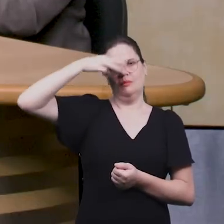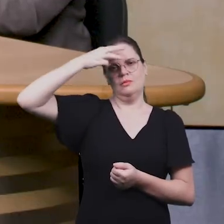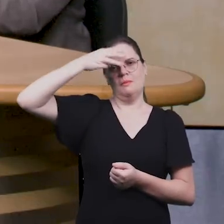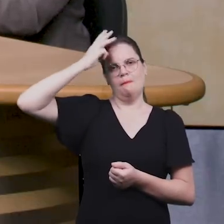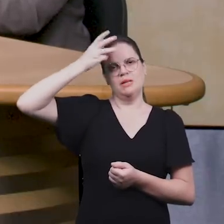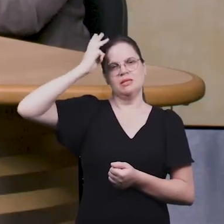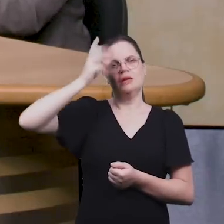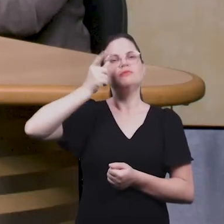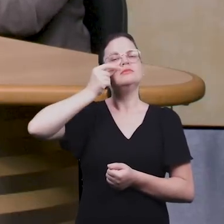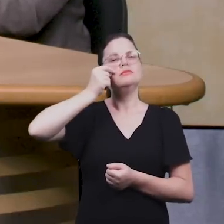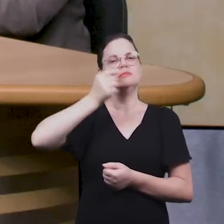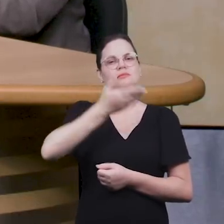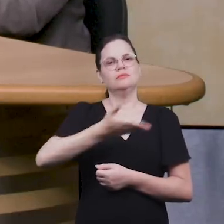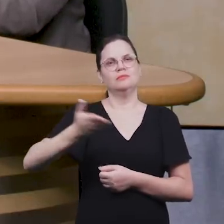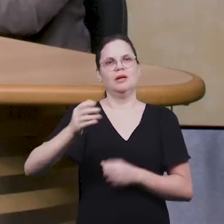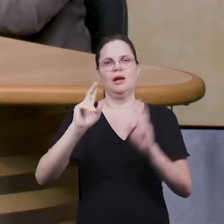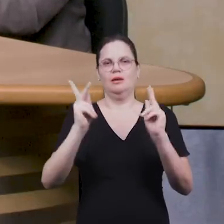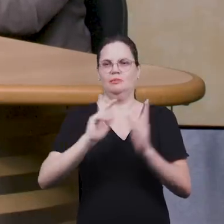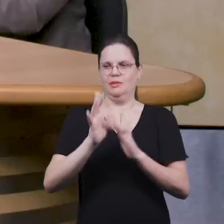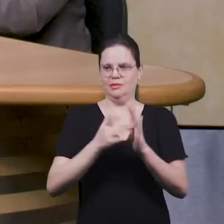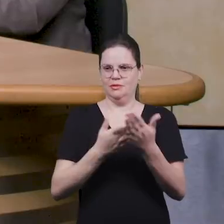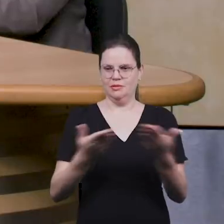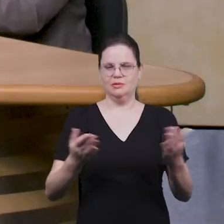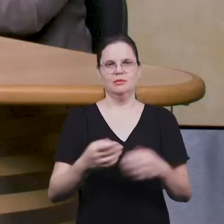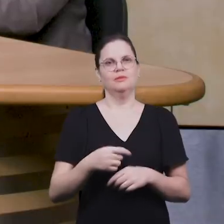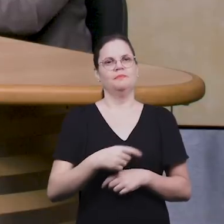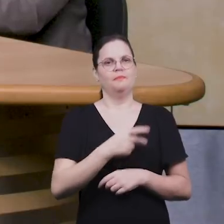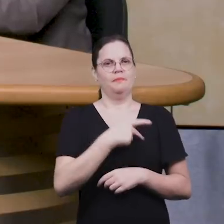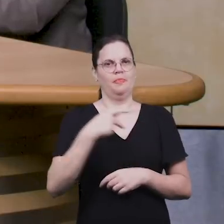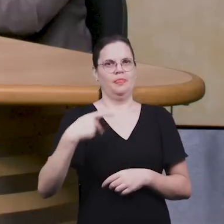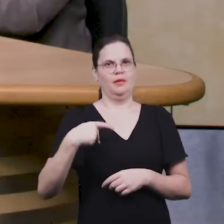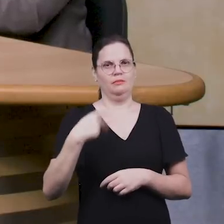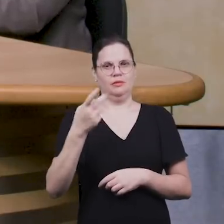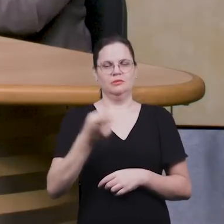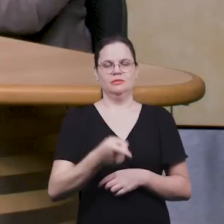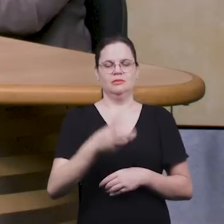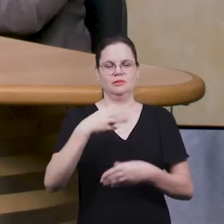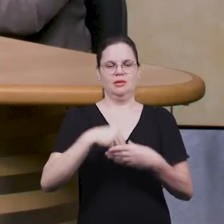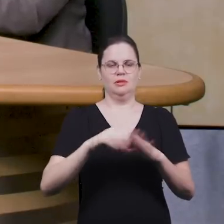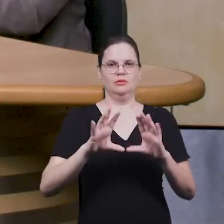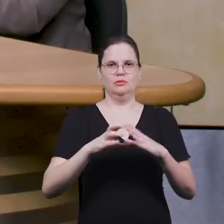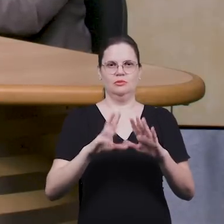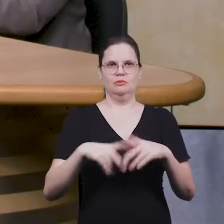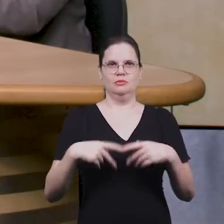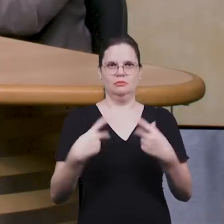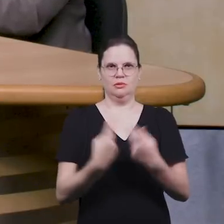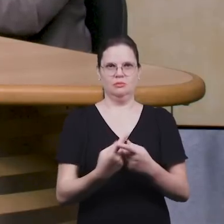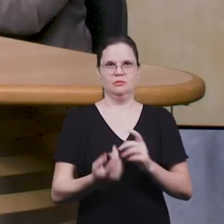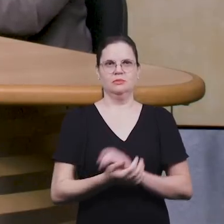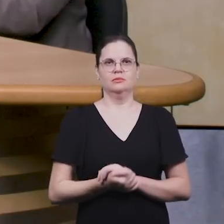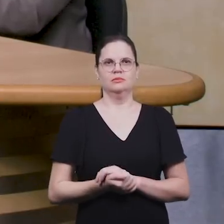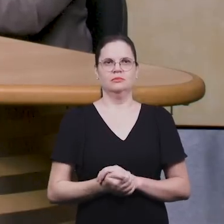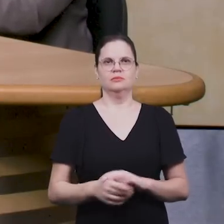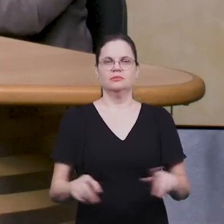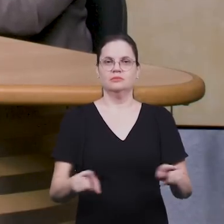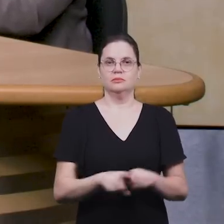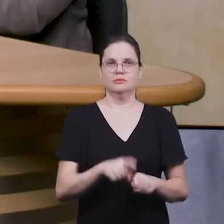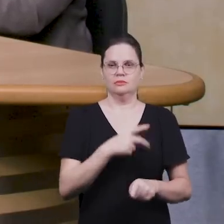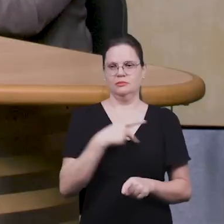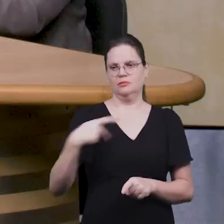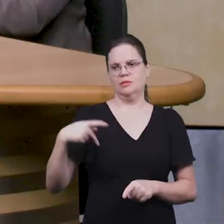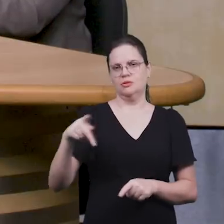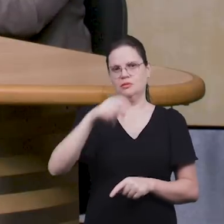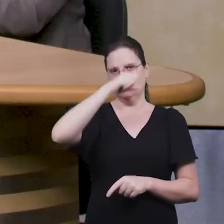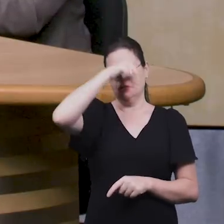Marcelo Ferreira. Paz do Senhor Amadeu, paz do Senhor a todos. Membro do pastor aqui, membro do nosso Conselho Presbiteral,